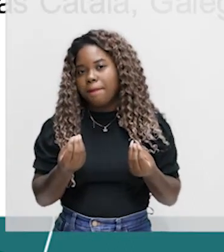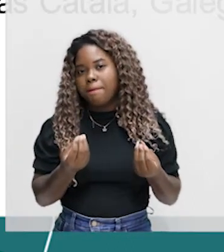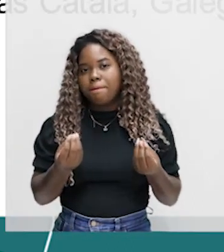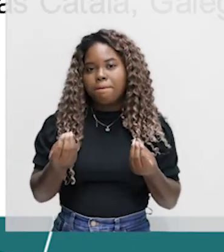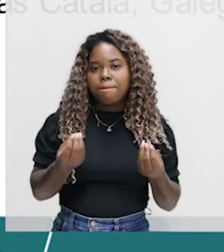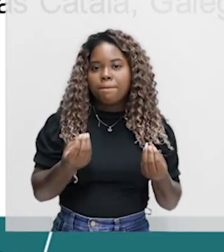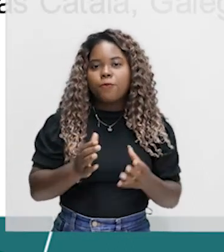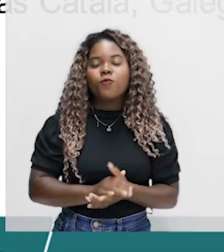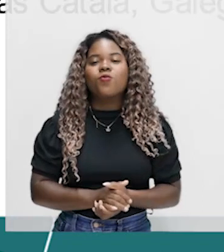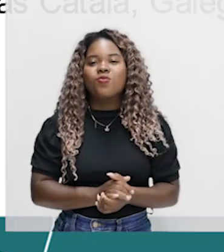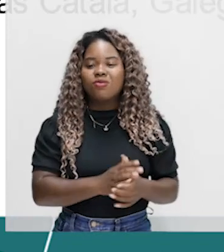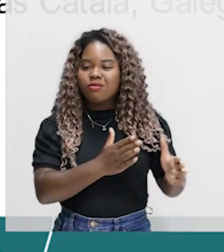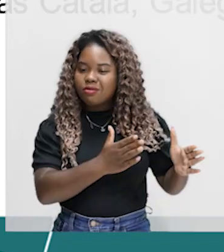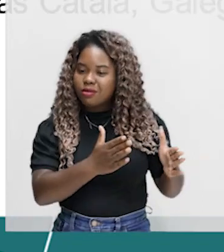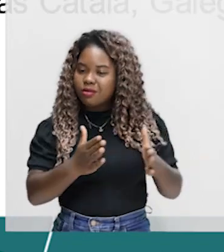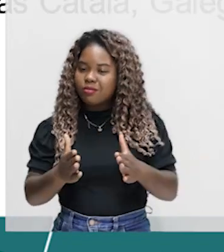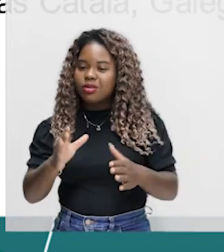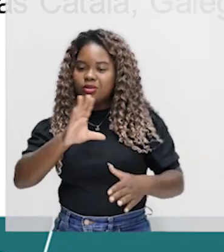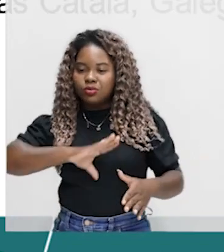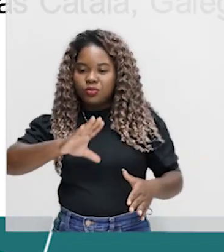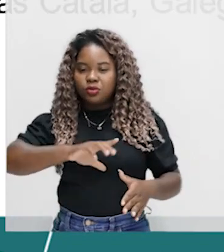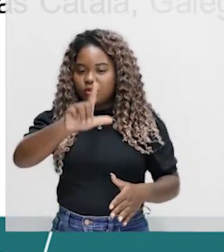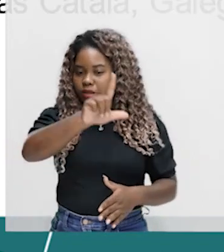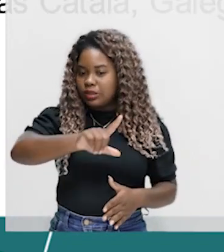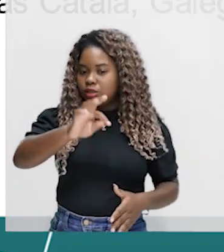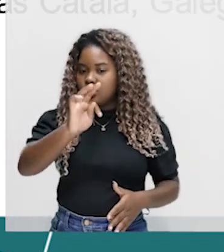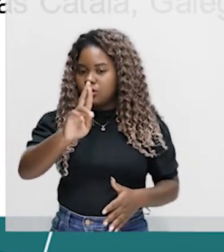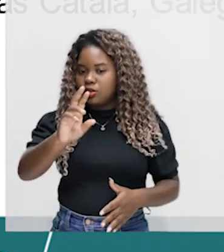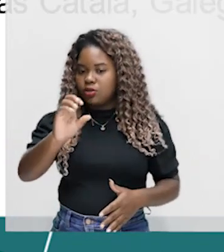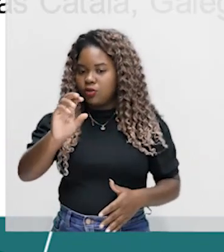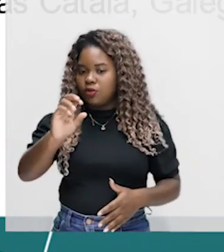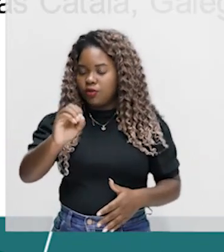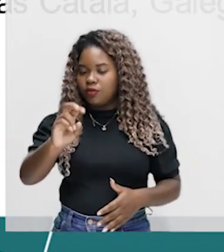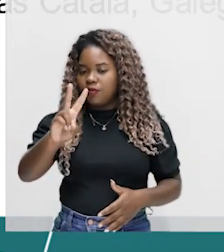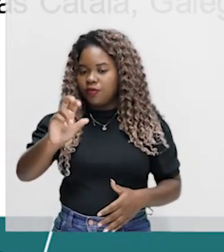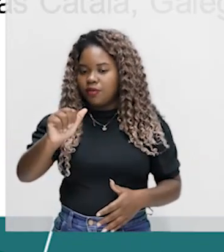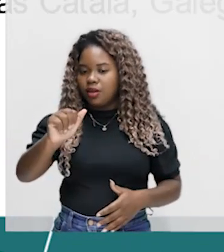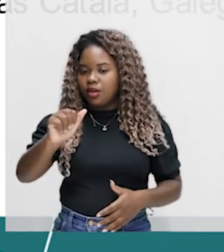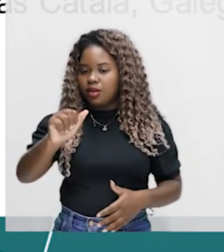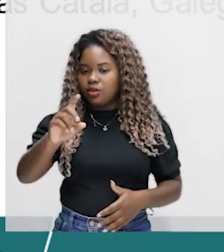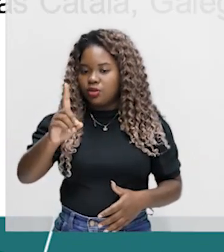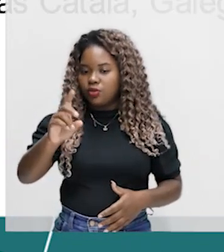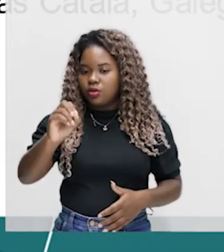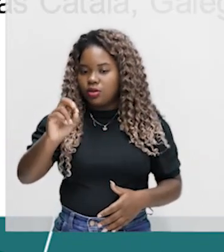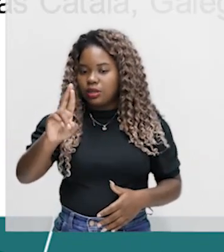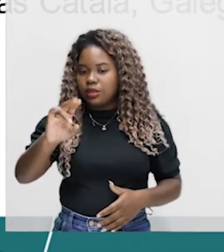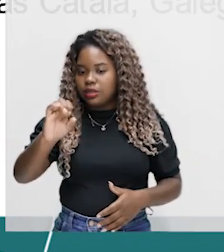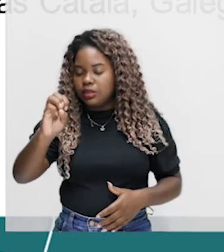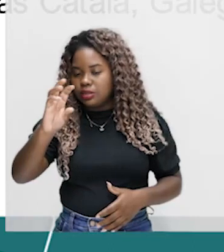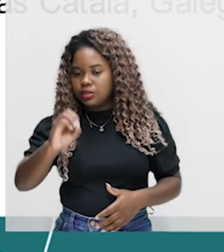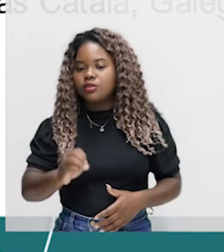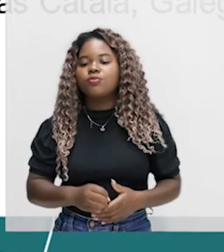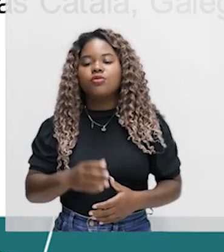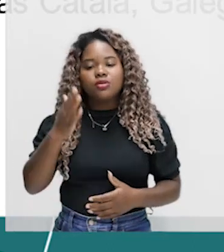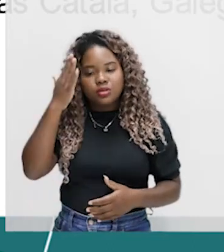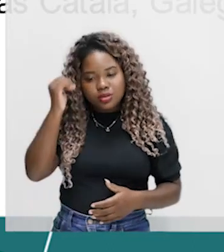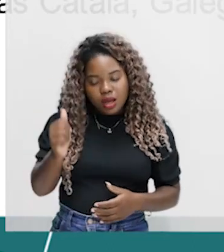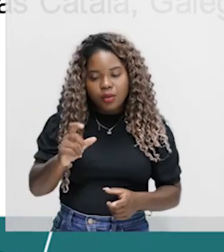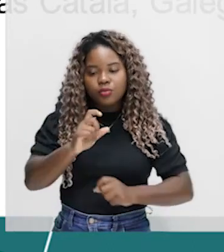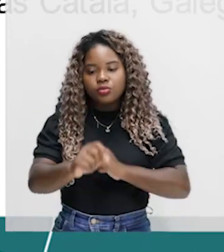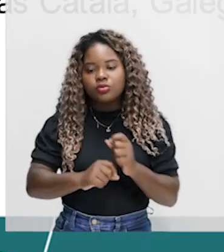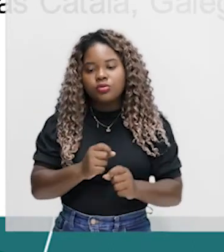a época do trovadorismo na língua portuguesa ouviu bastante falar esse termo, galego português, tá?